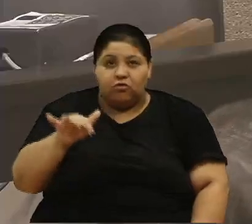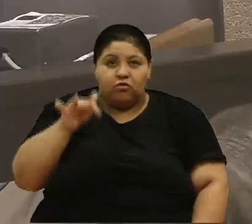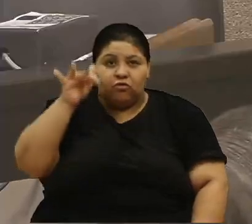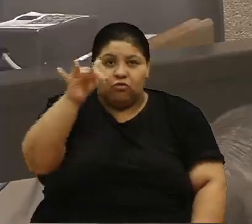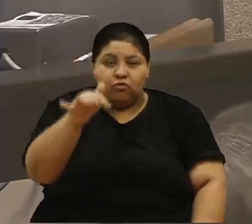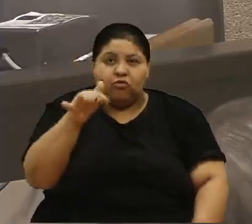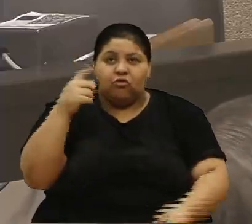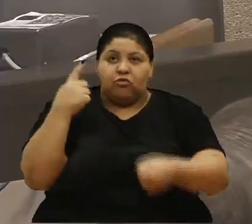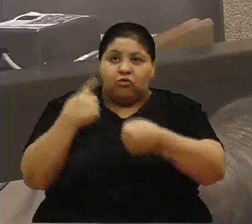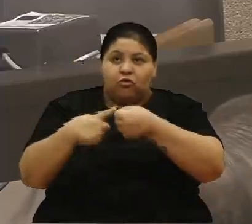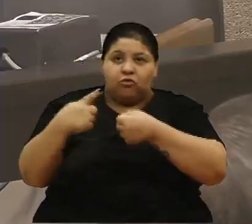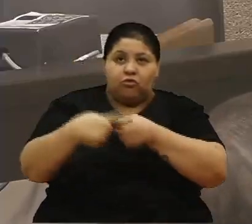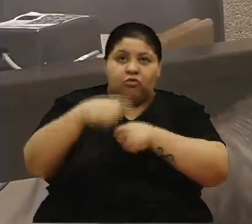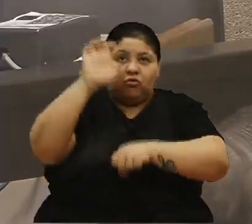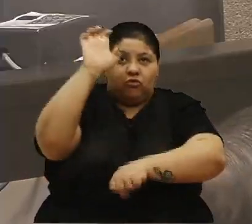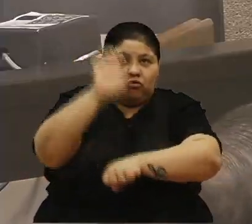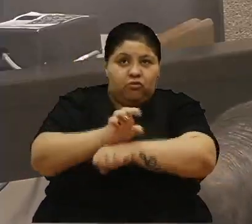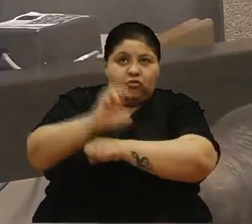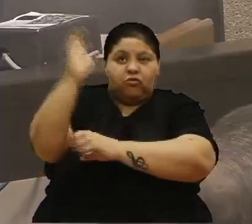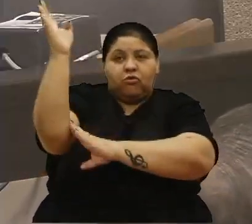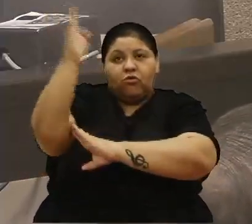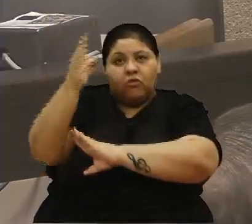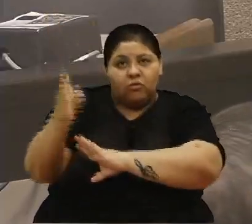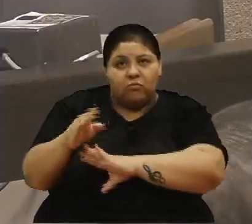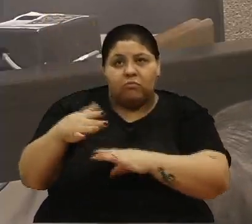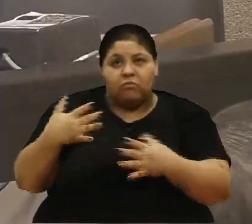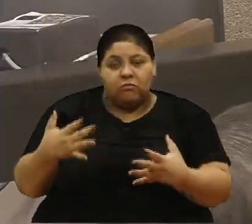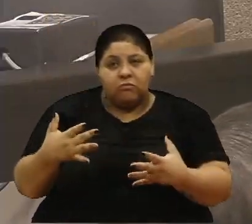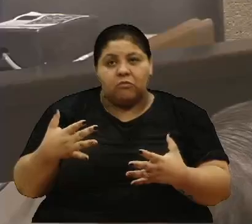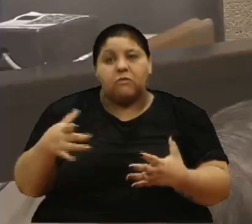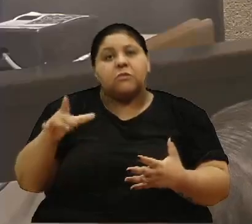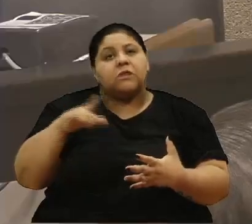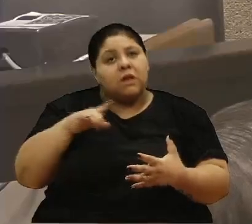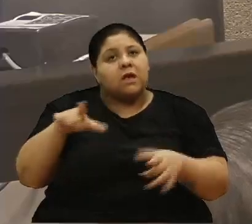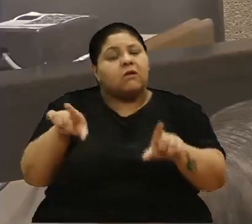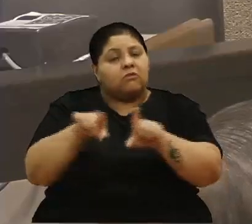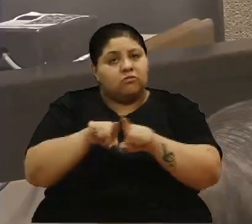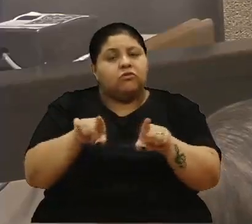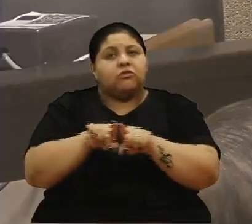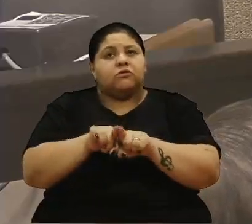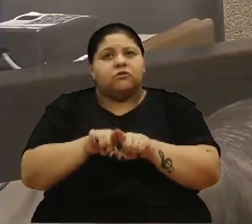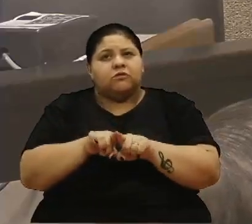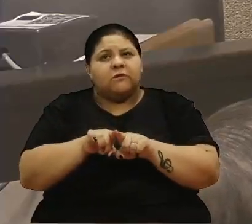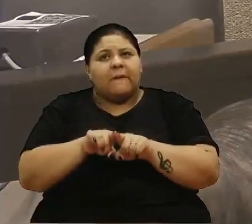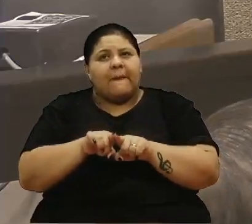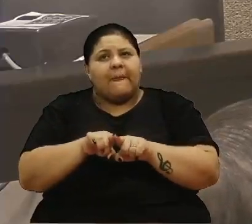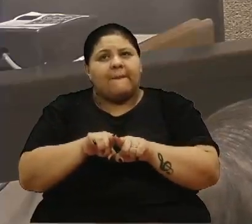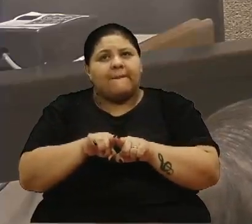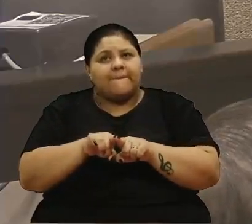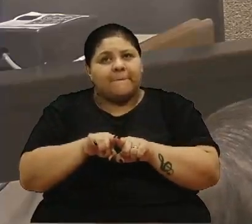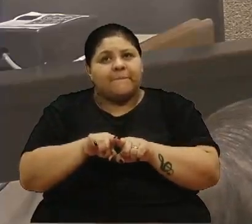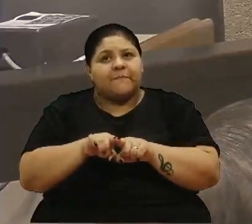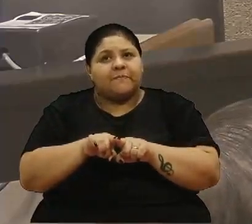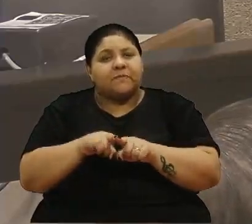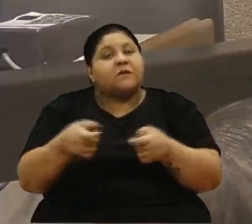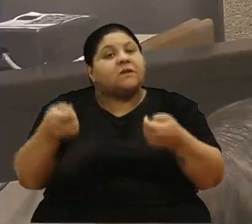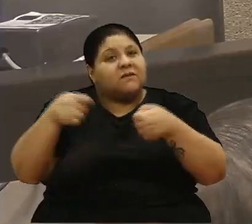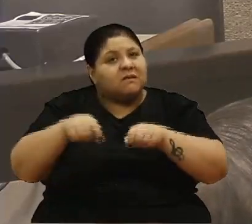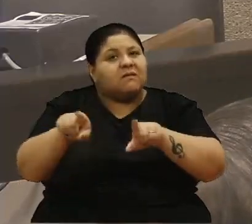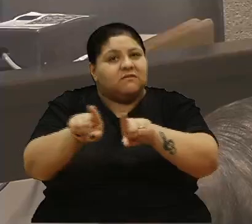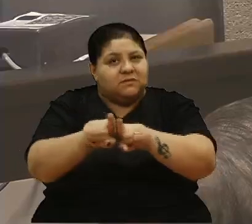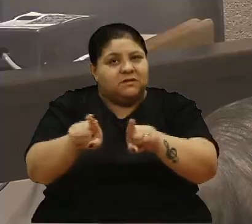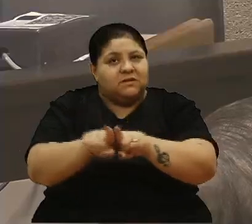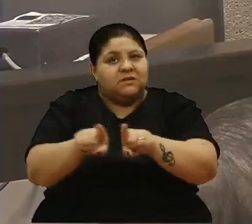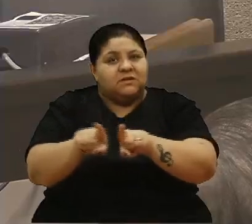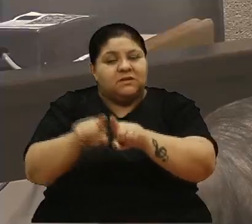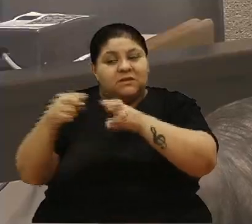da cidade, do estado e do país, elas têm também, elas precisam também ter